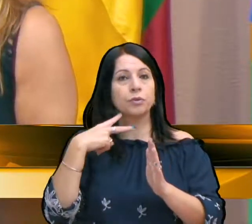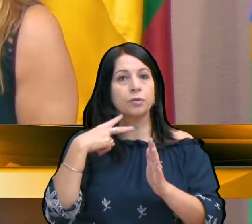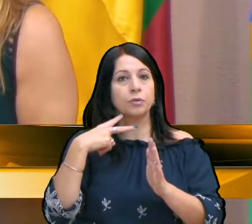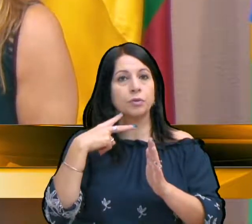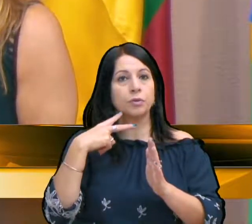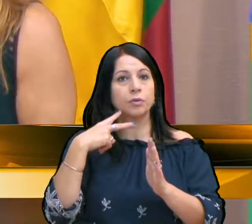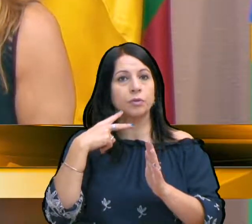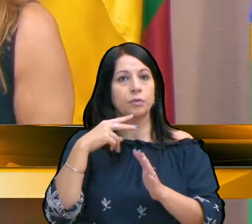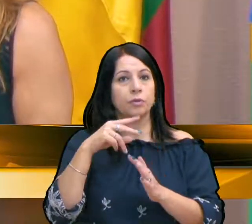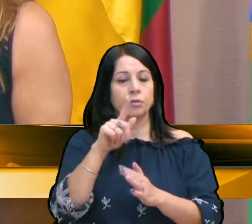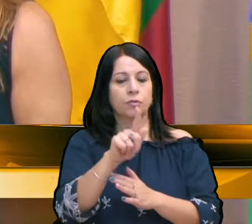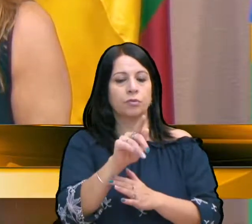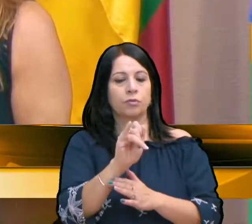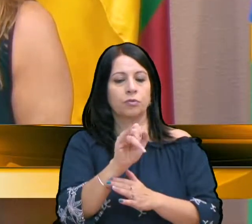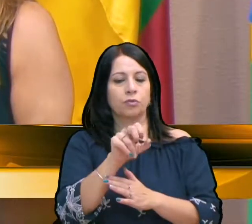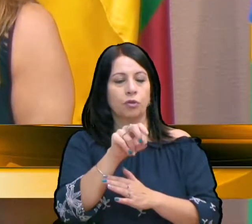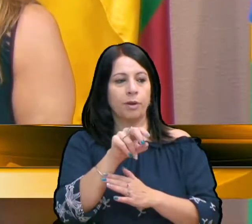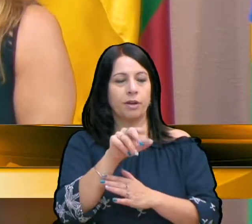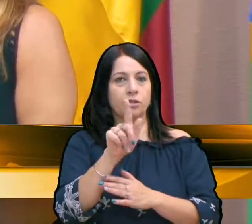da vereadora Geni Petef,